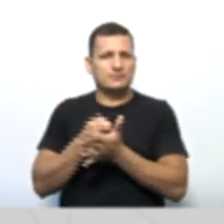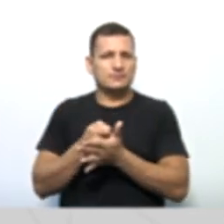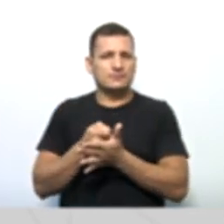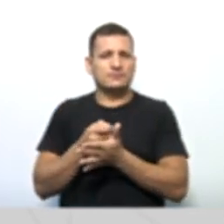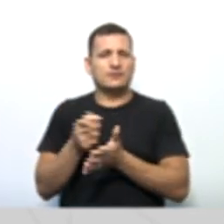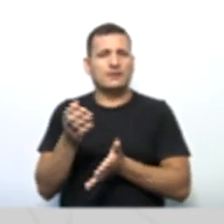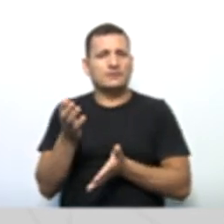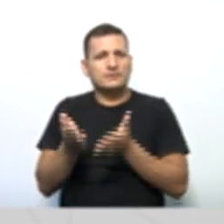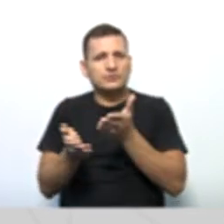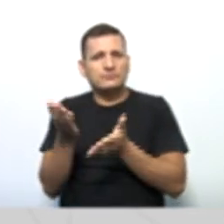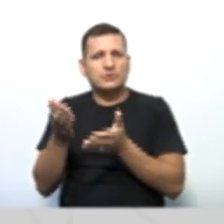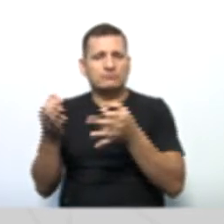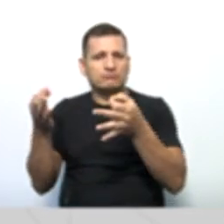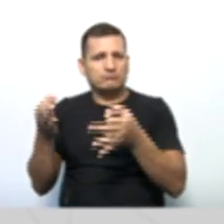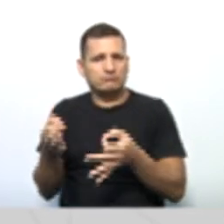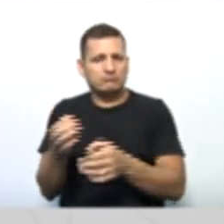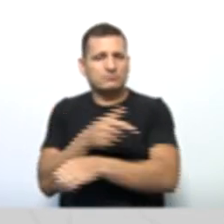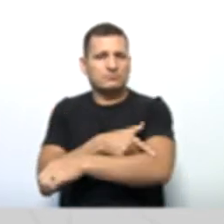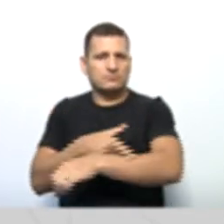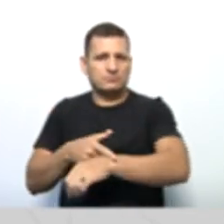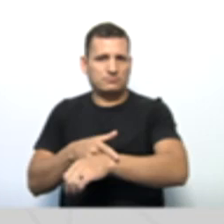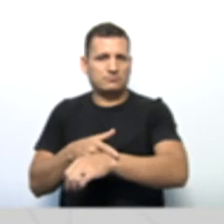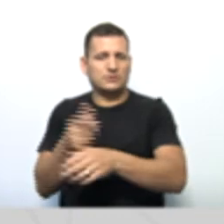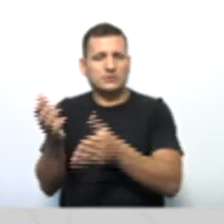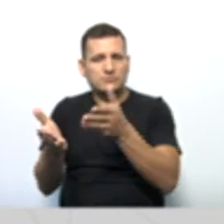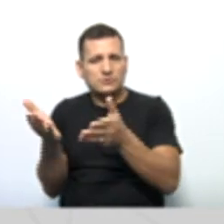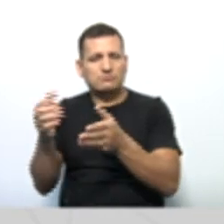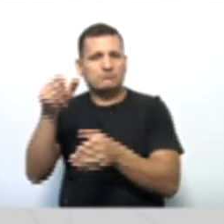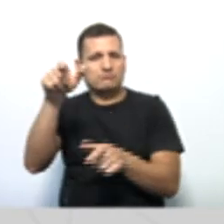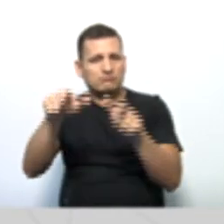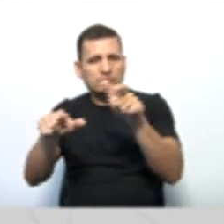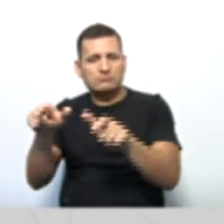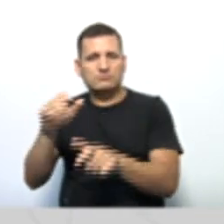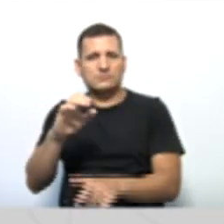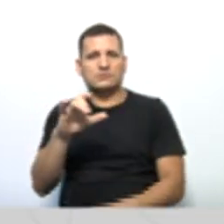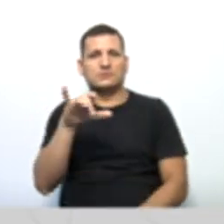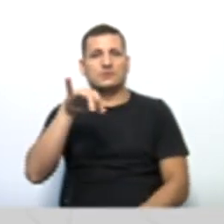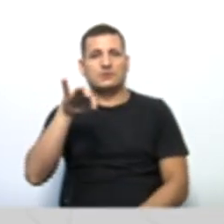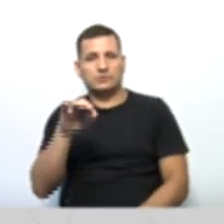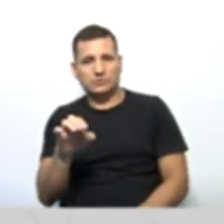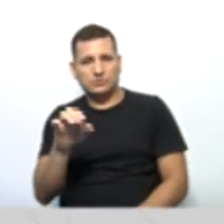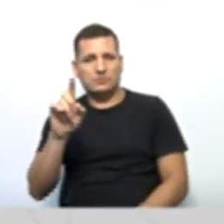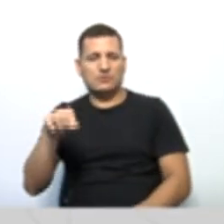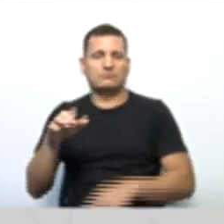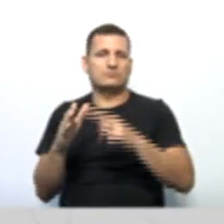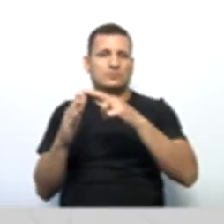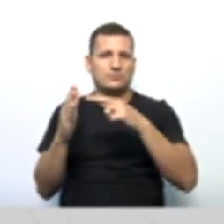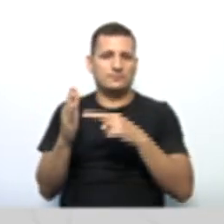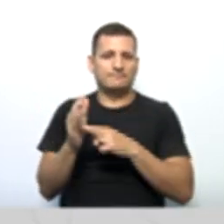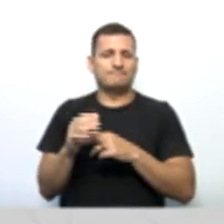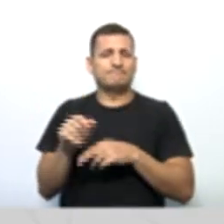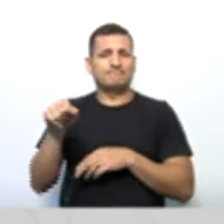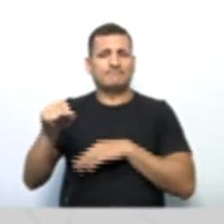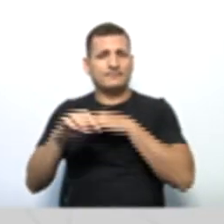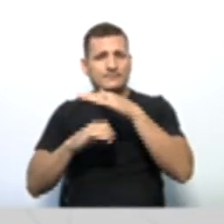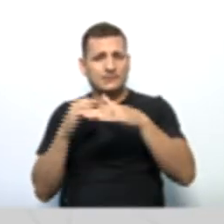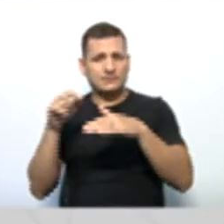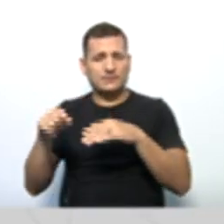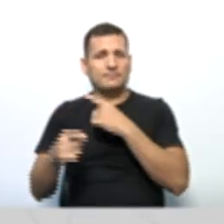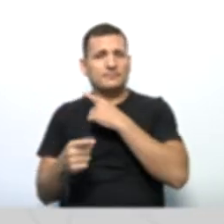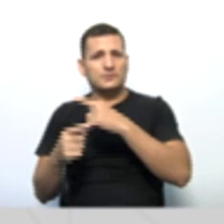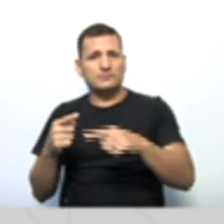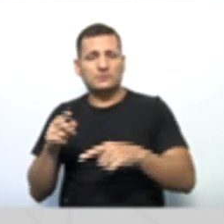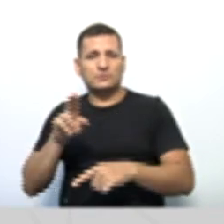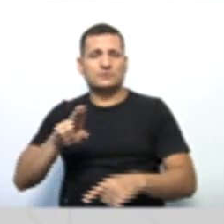atendimento cordial ao cliente. Eu tenho que ser cordial, tenho que ser educado com o cliente. Isso é uma norma. Nessa empresa é proibido usar